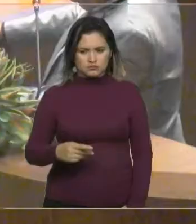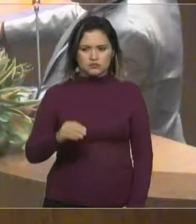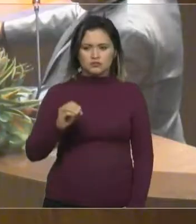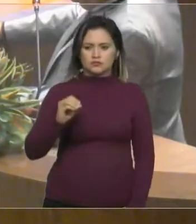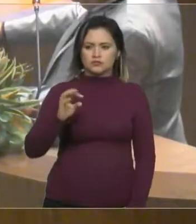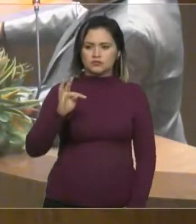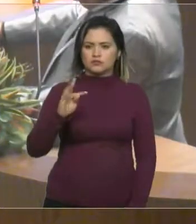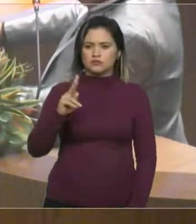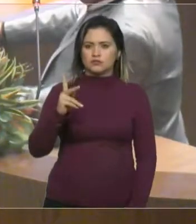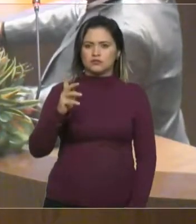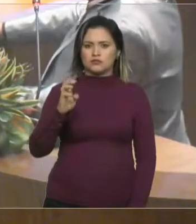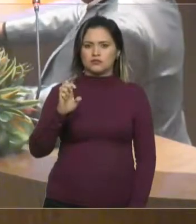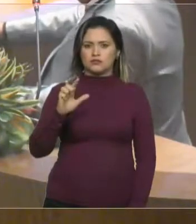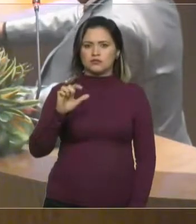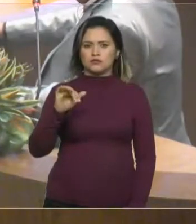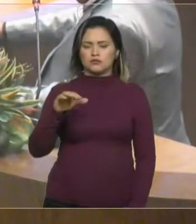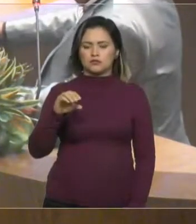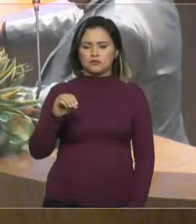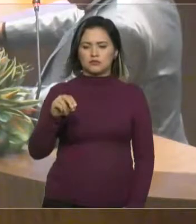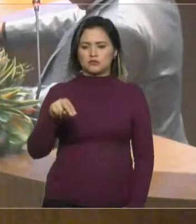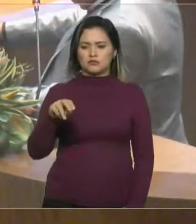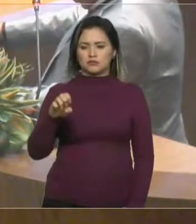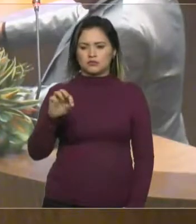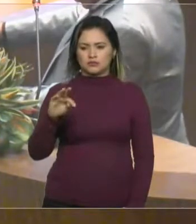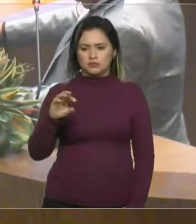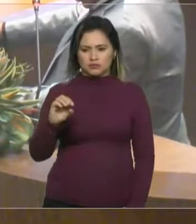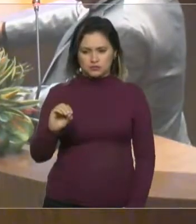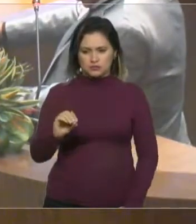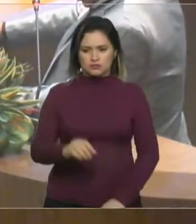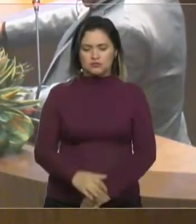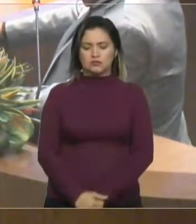Legislativa, doutor Otelino Neto.